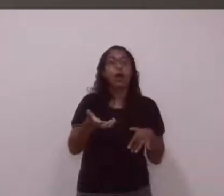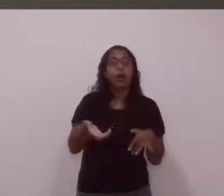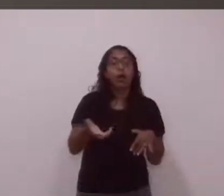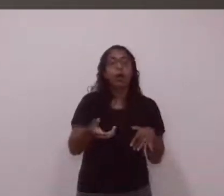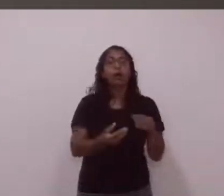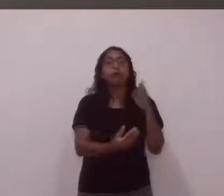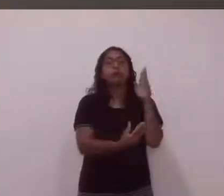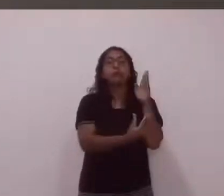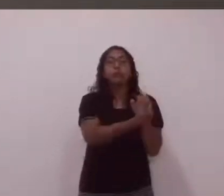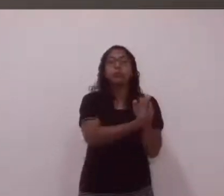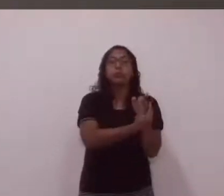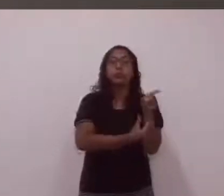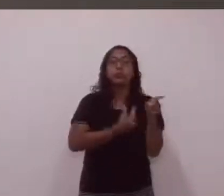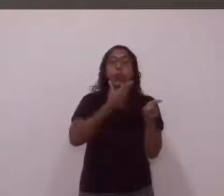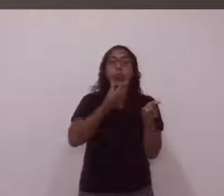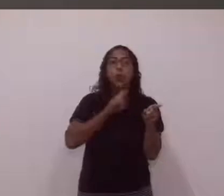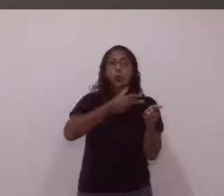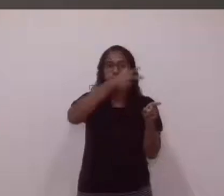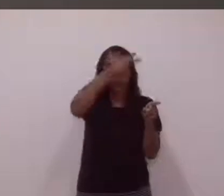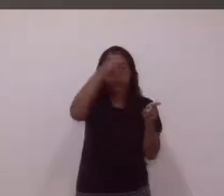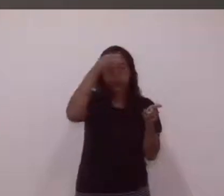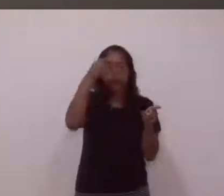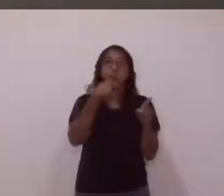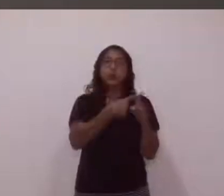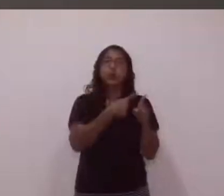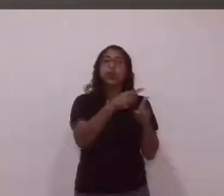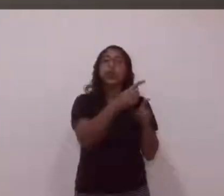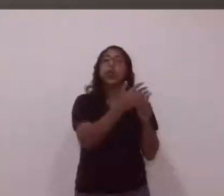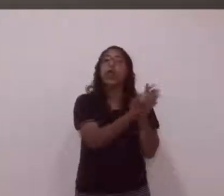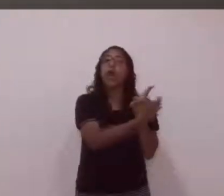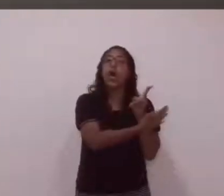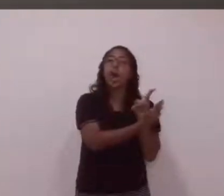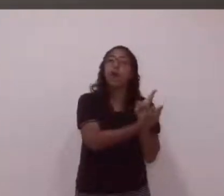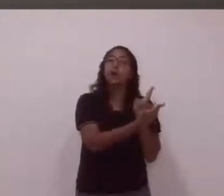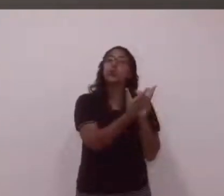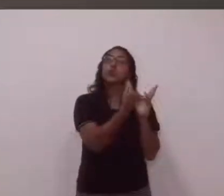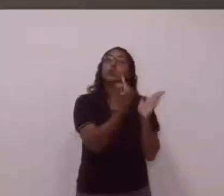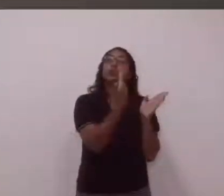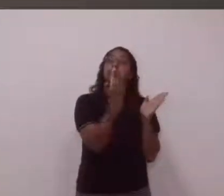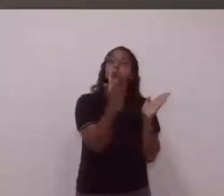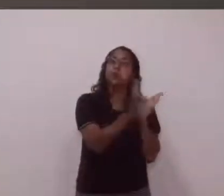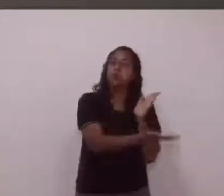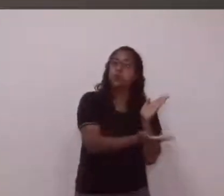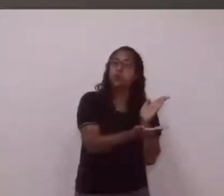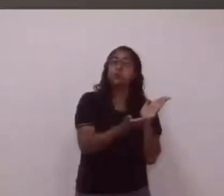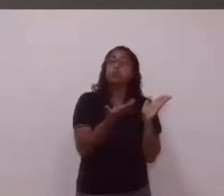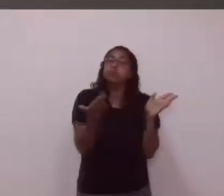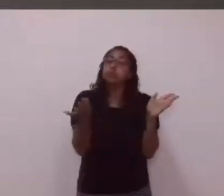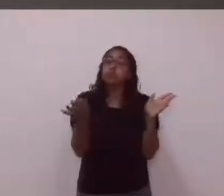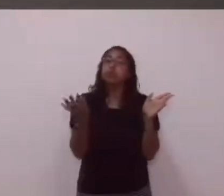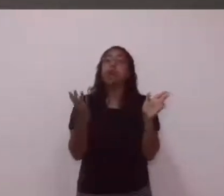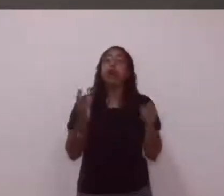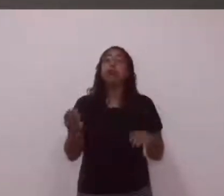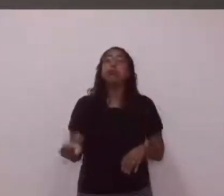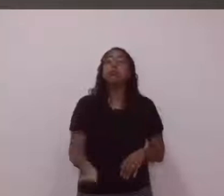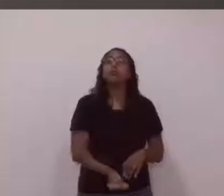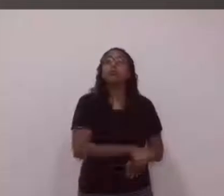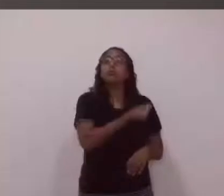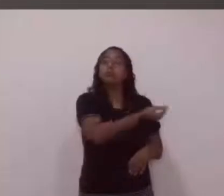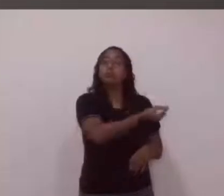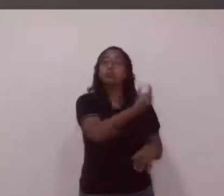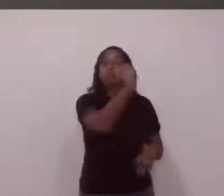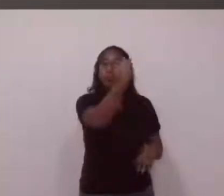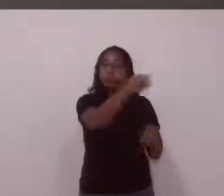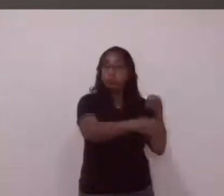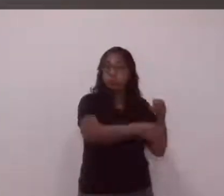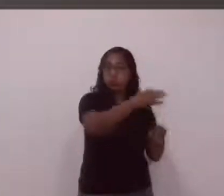responsabilidade por ato de improbidade administrativa se está no judiciário nem estamos esperando